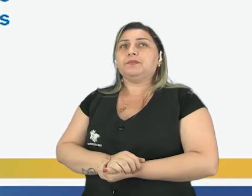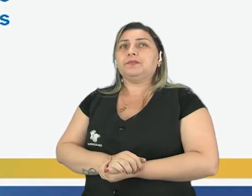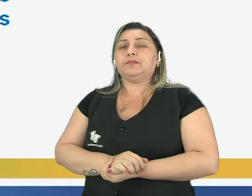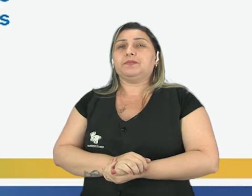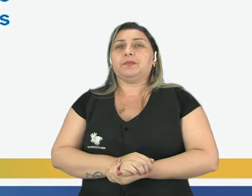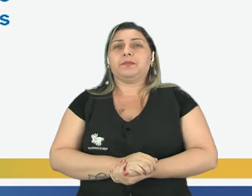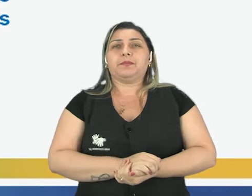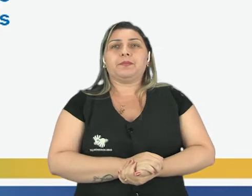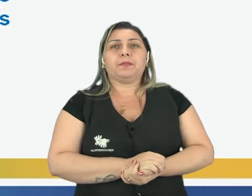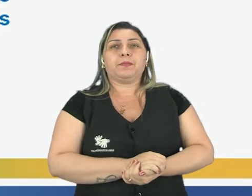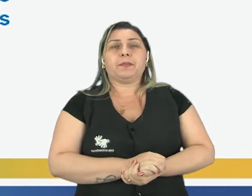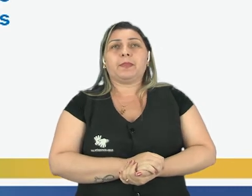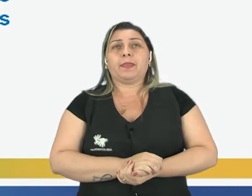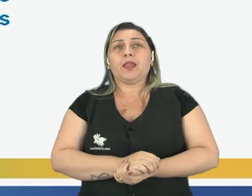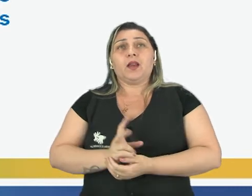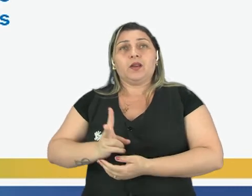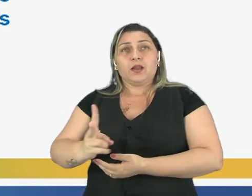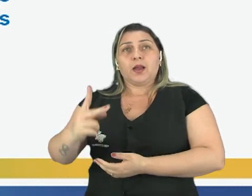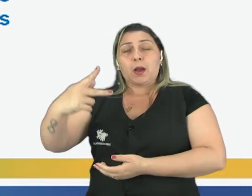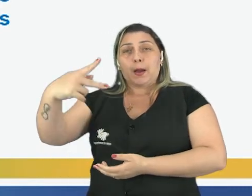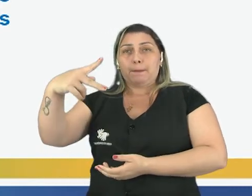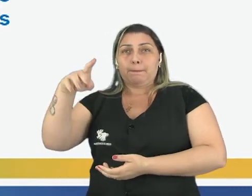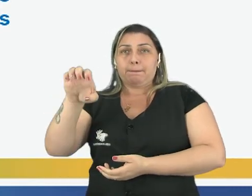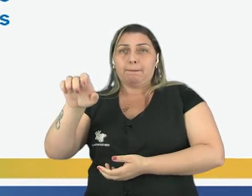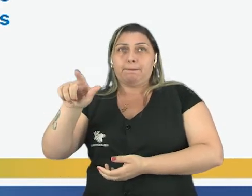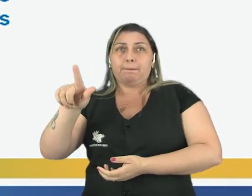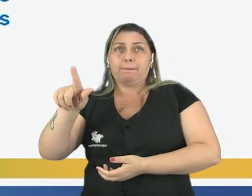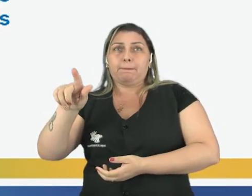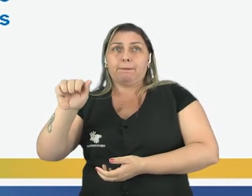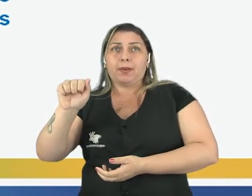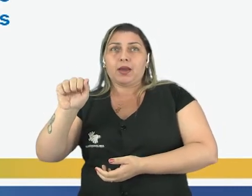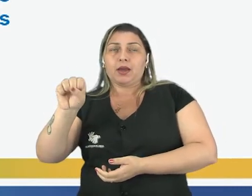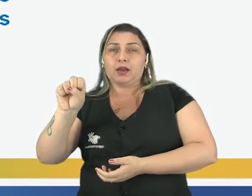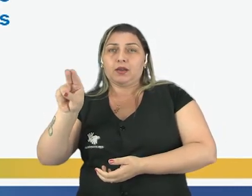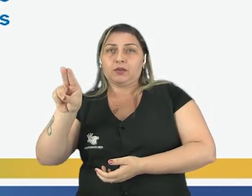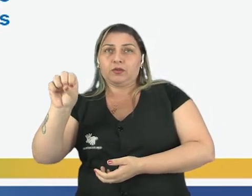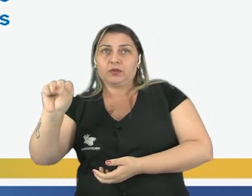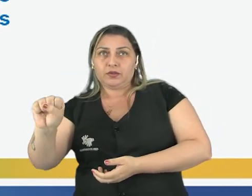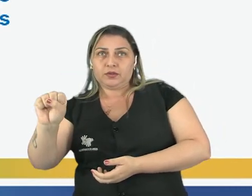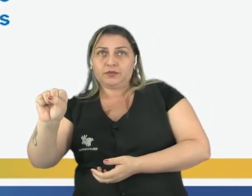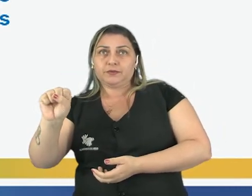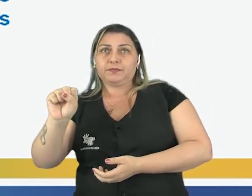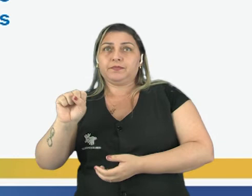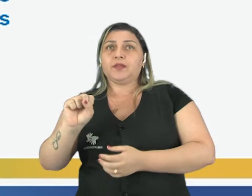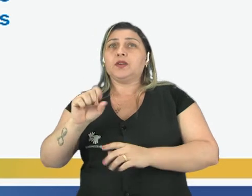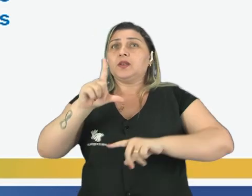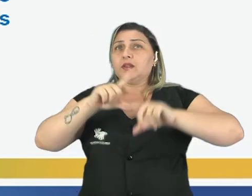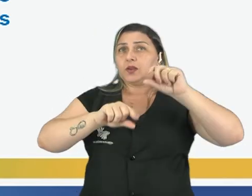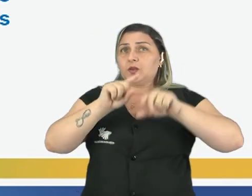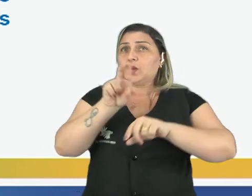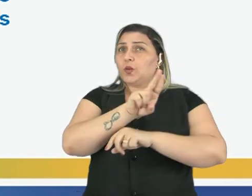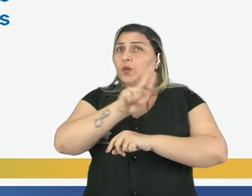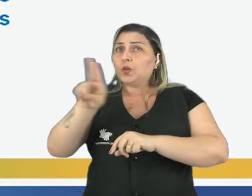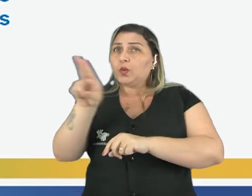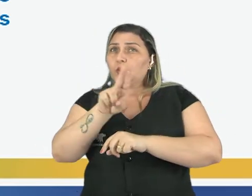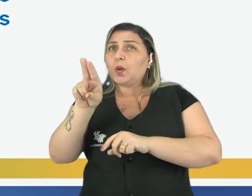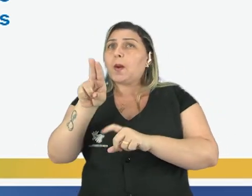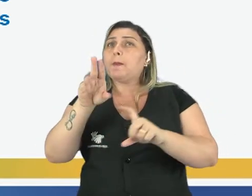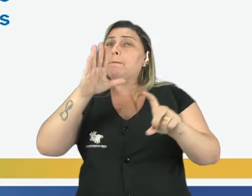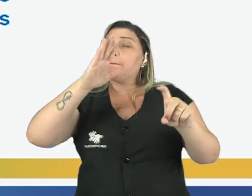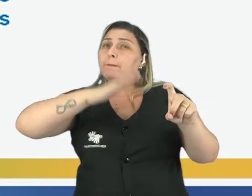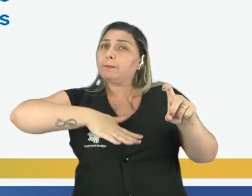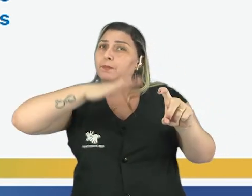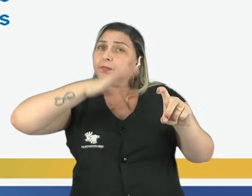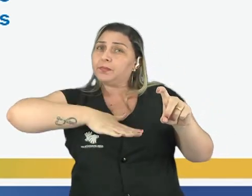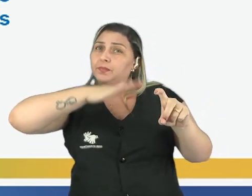telinha. Continuando, a gente tem a constelação de Pégasus, que essa constelação recebeu o